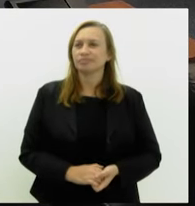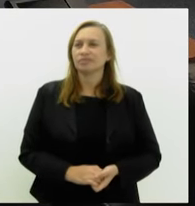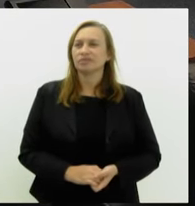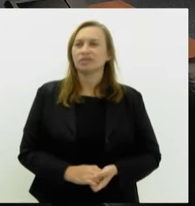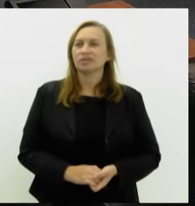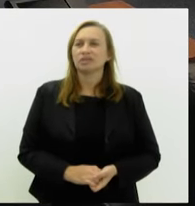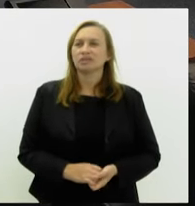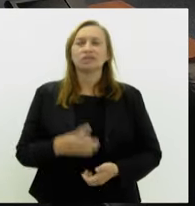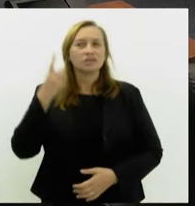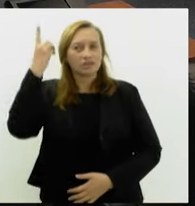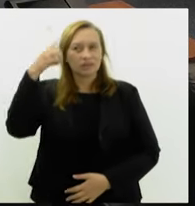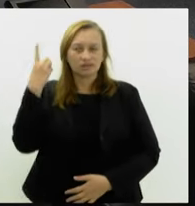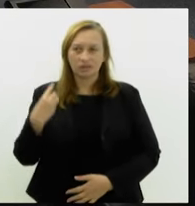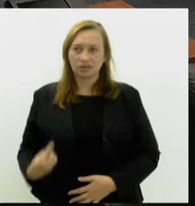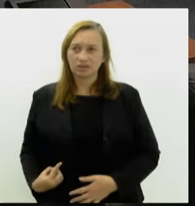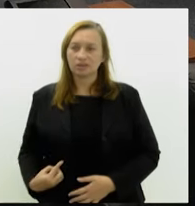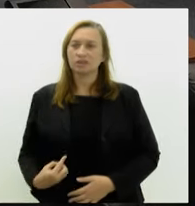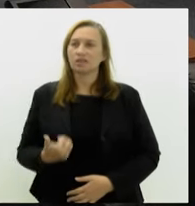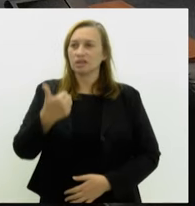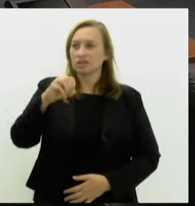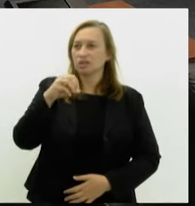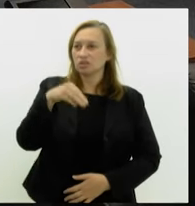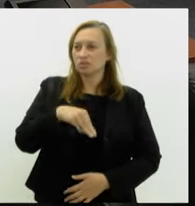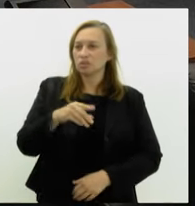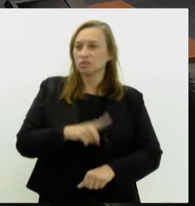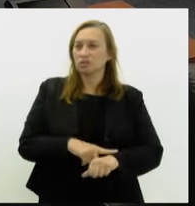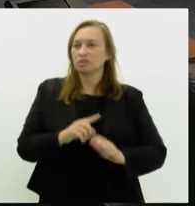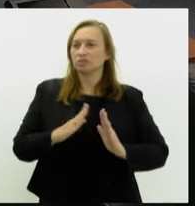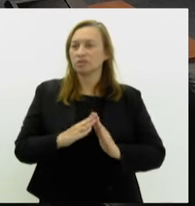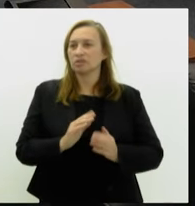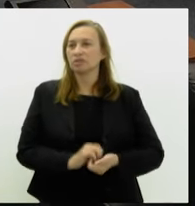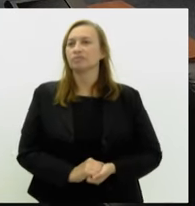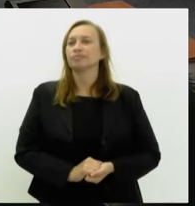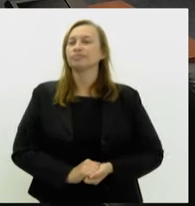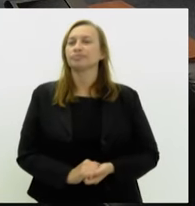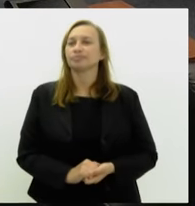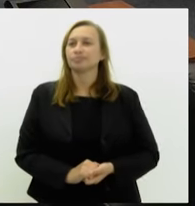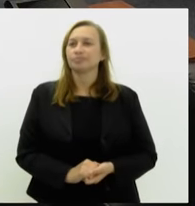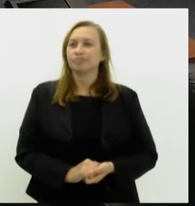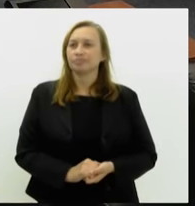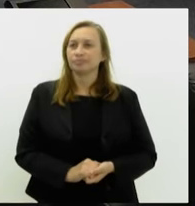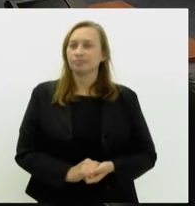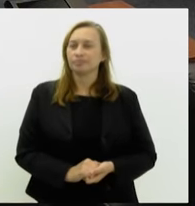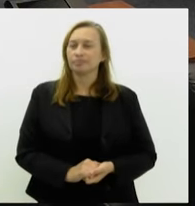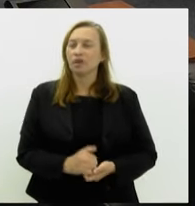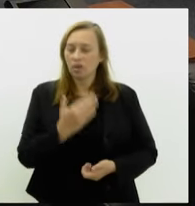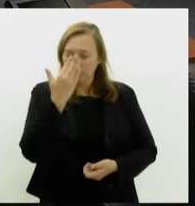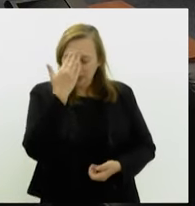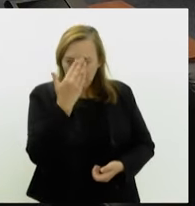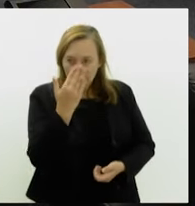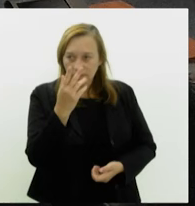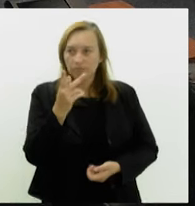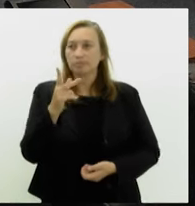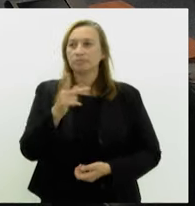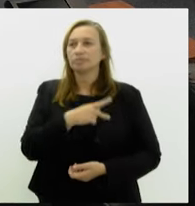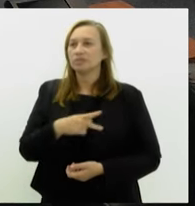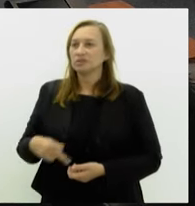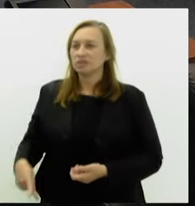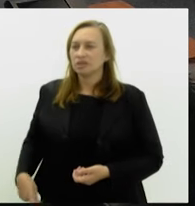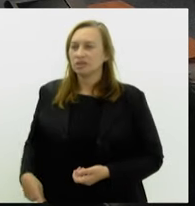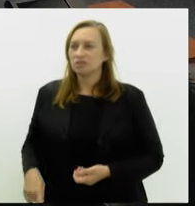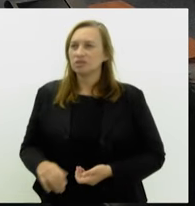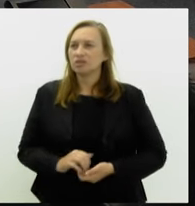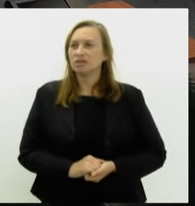Deputada Dani Balbi, Vossa Excelência dispõe de 10 minutos regimentais. Muitíssimo obrigada, presidenta Renata Souza.